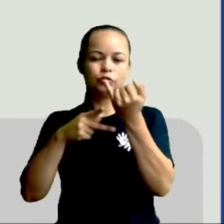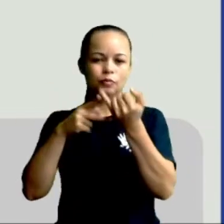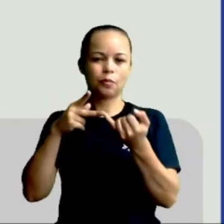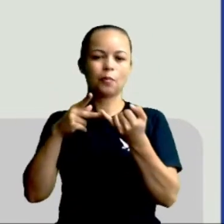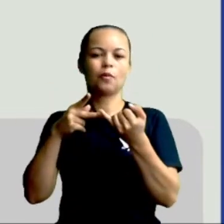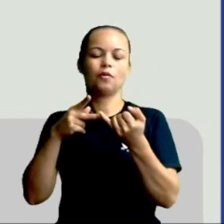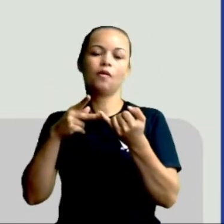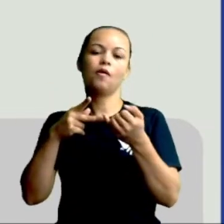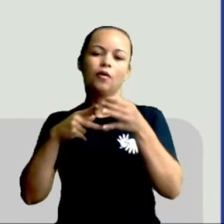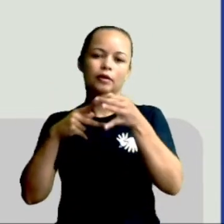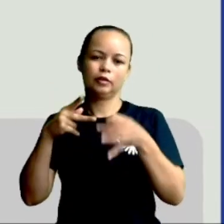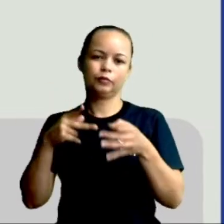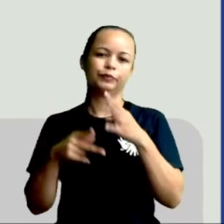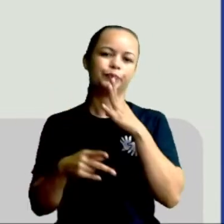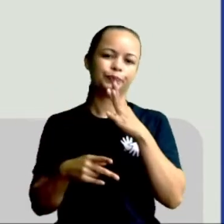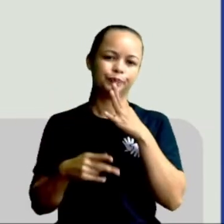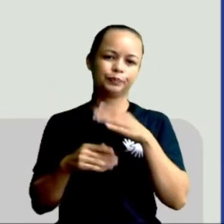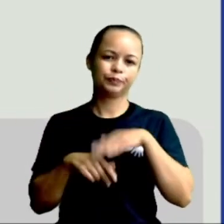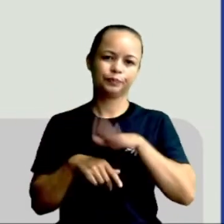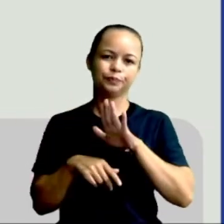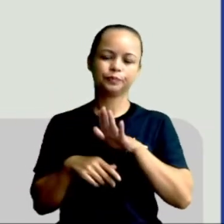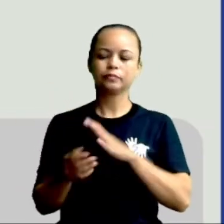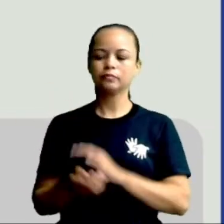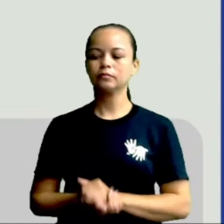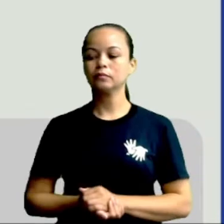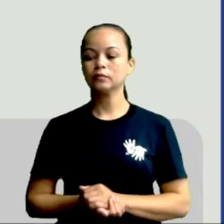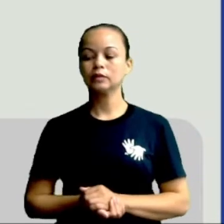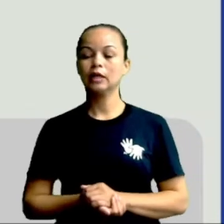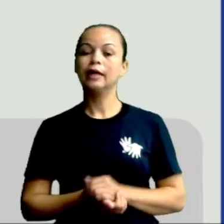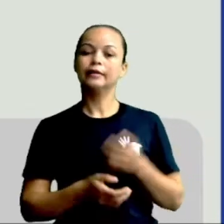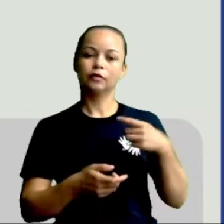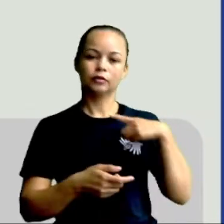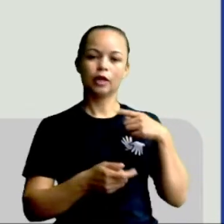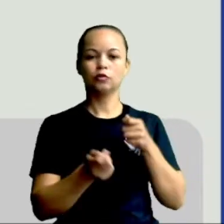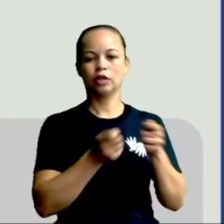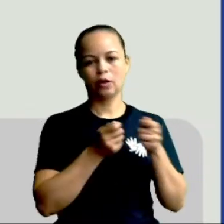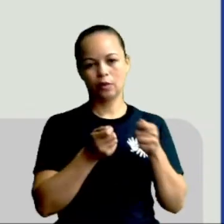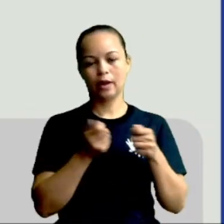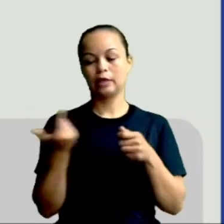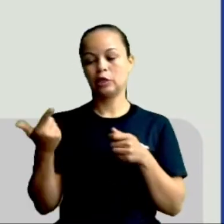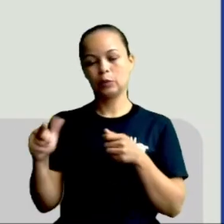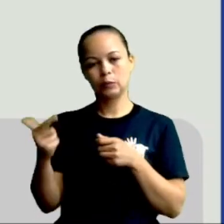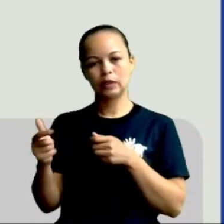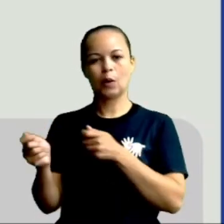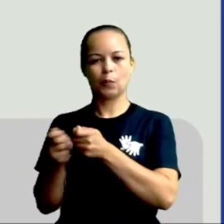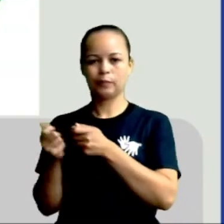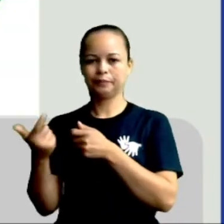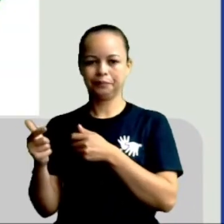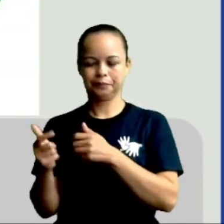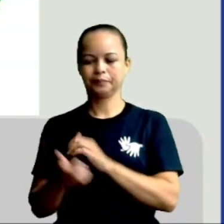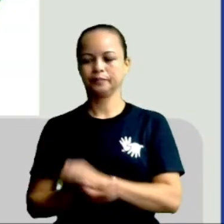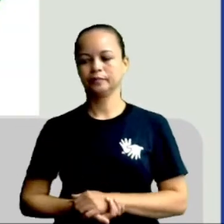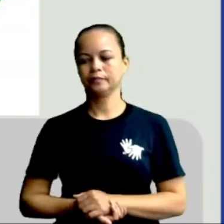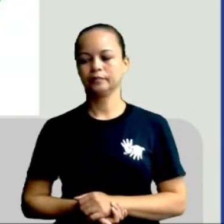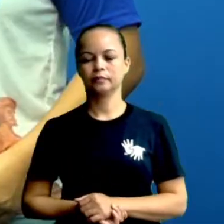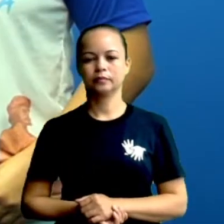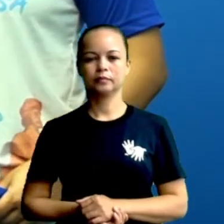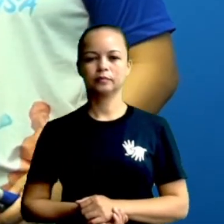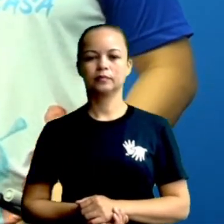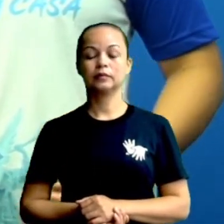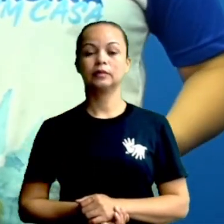mais conhecidos, tá? Então, os regulares e os não